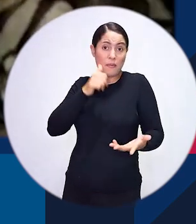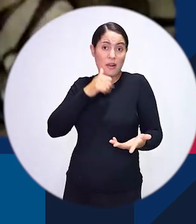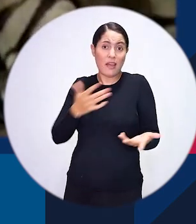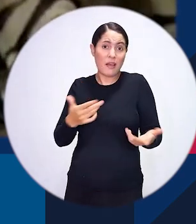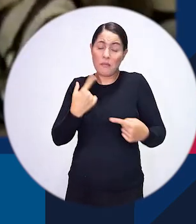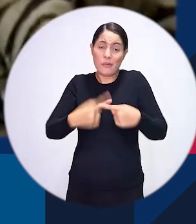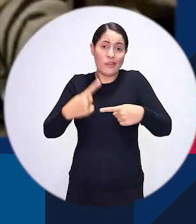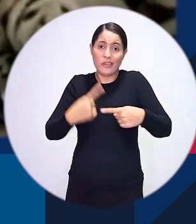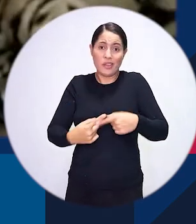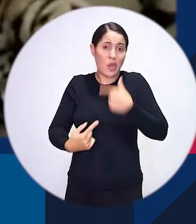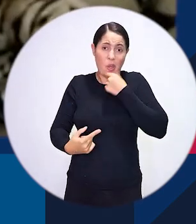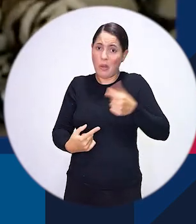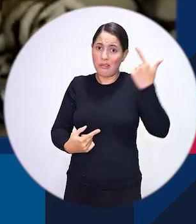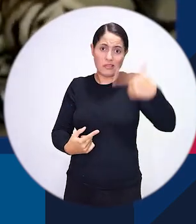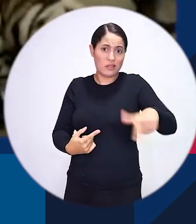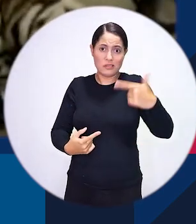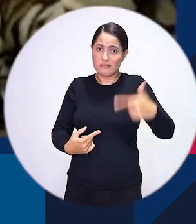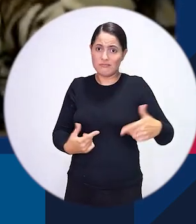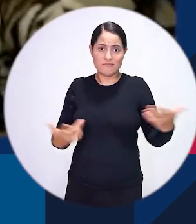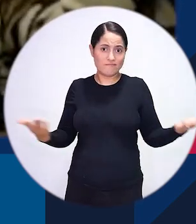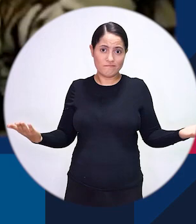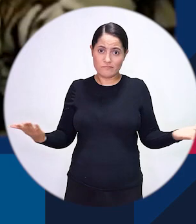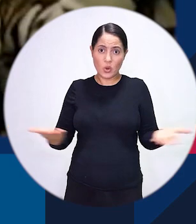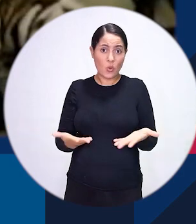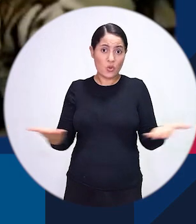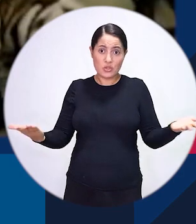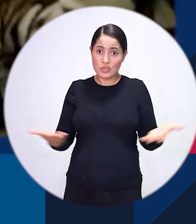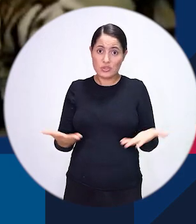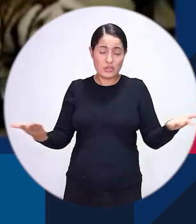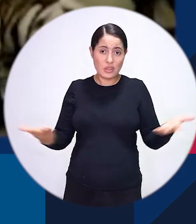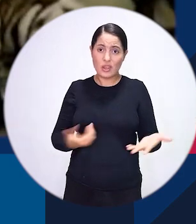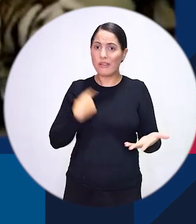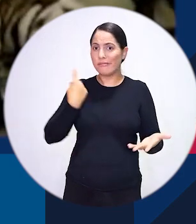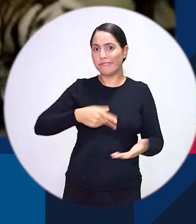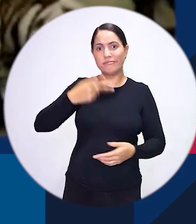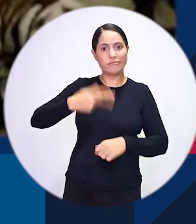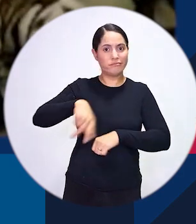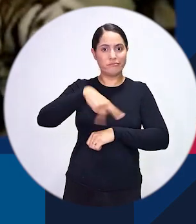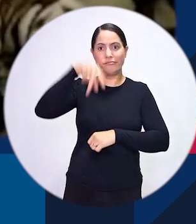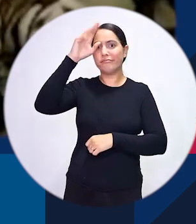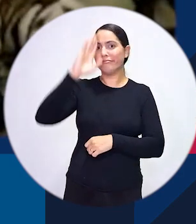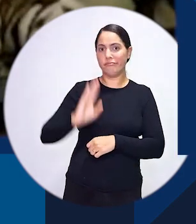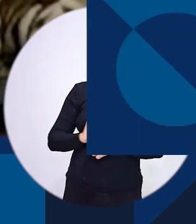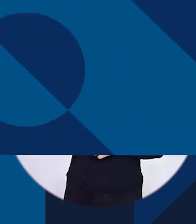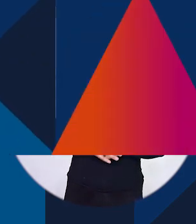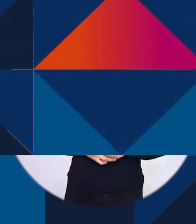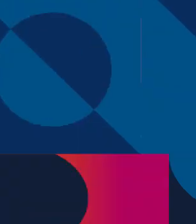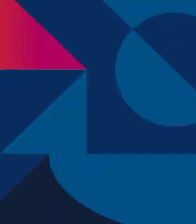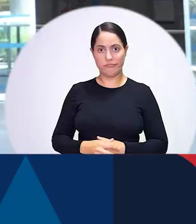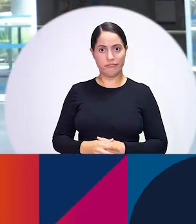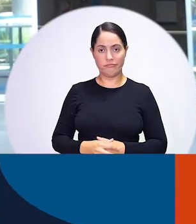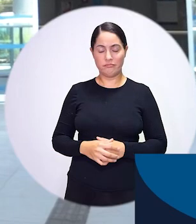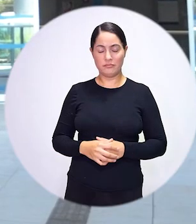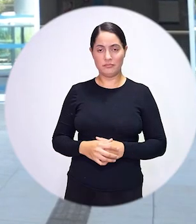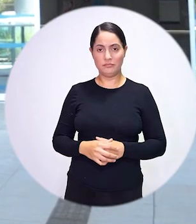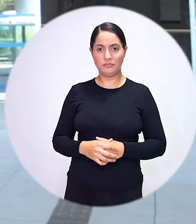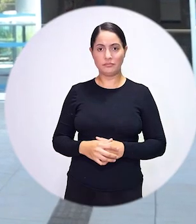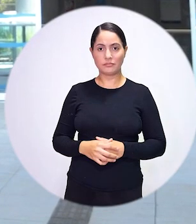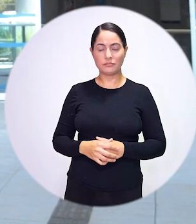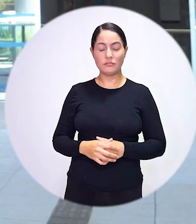assediando, porque não tem homem. Essa é a nossa realidade hoje em dia, não só aqui no Brasil.